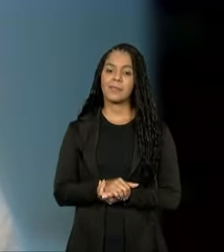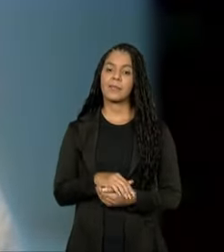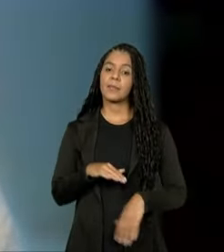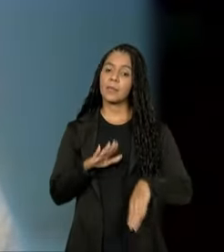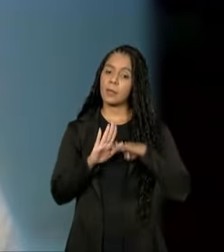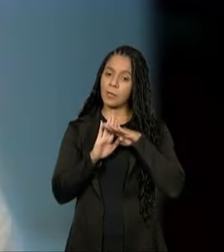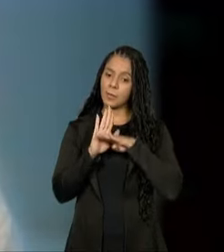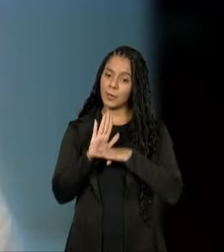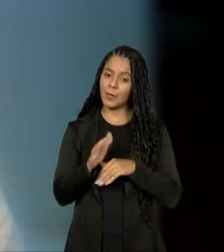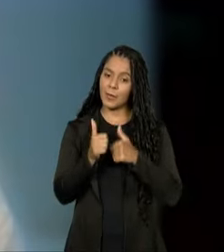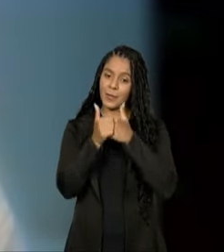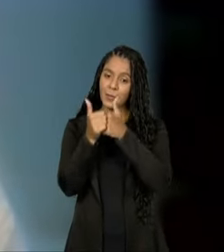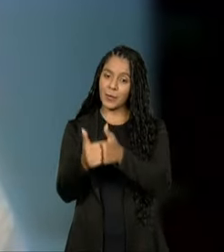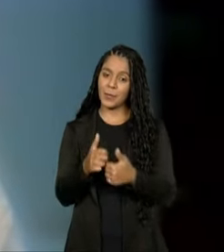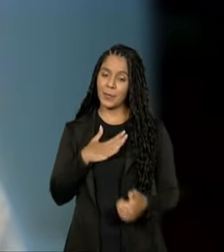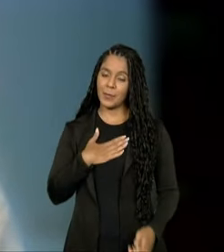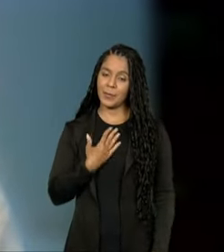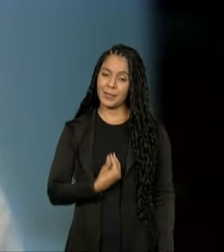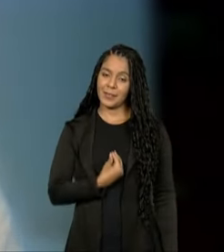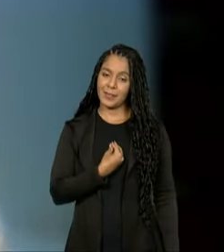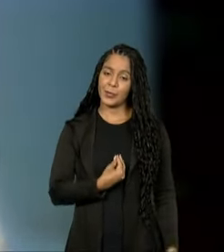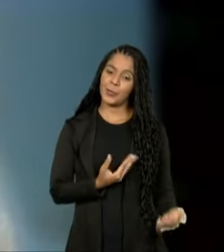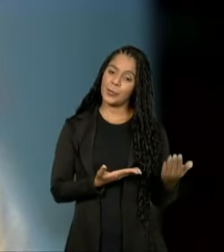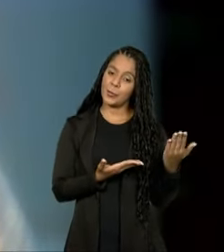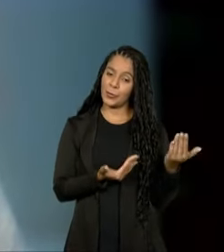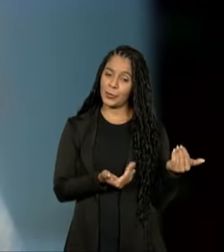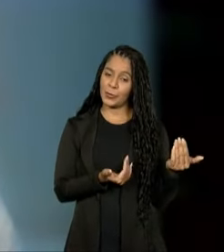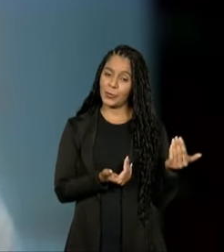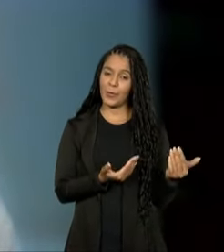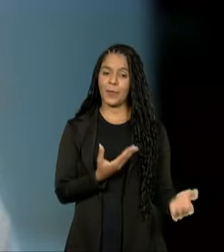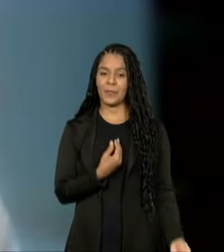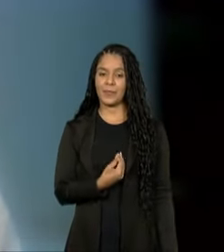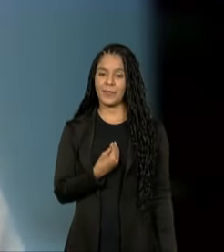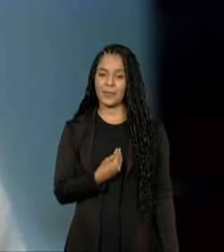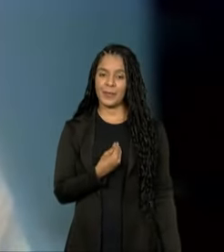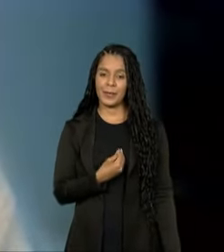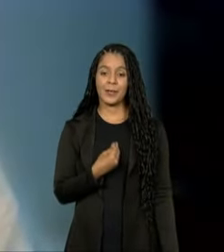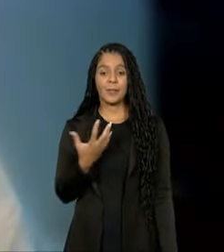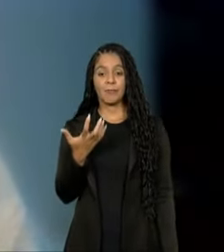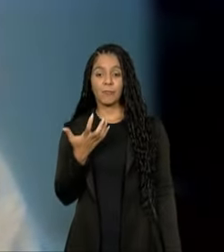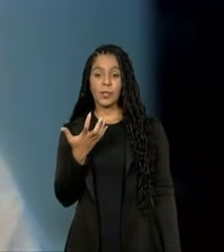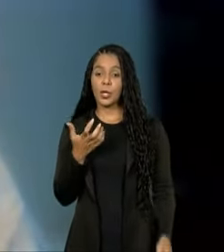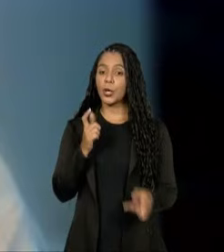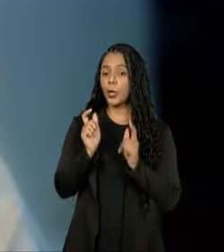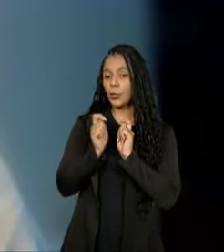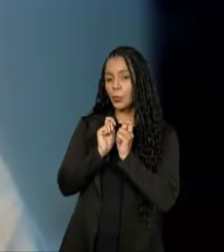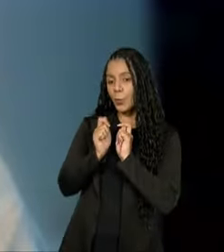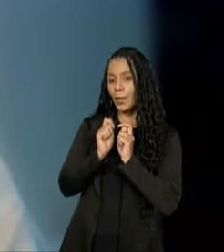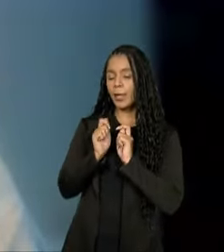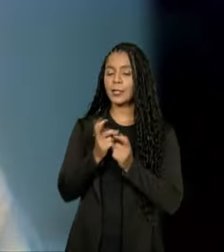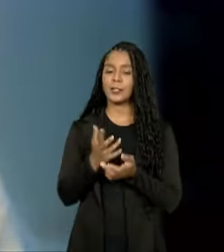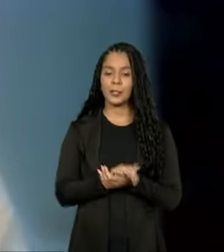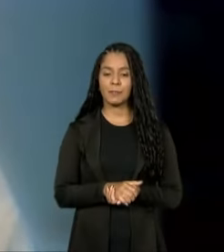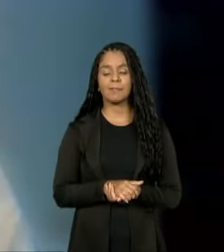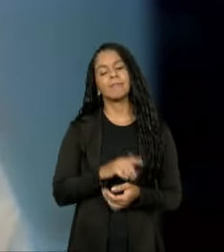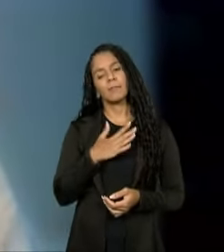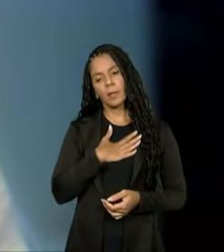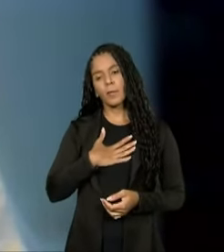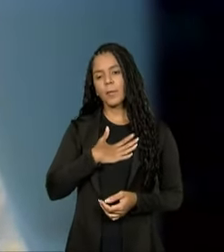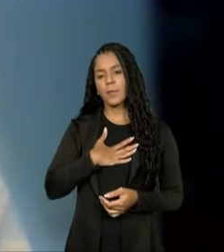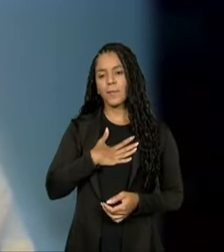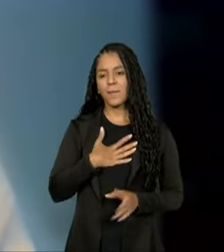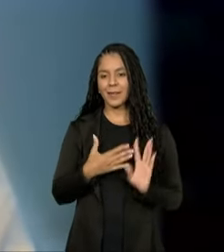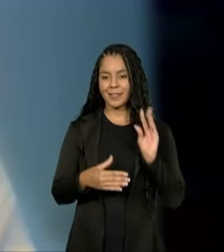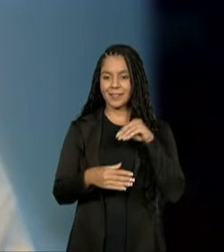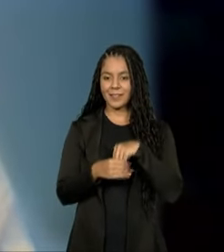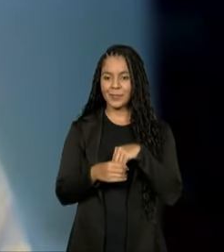que acompanhou minha vida jovem, vida de quem queria ser jornalista ainda. É um prazer estar aqui,